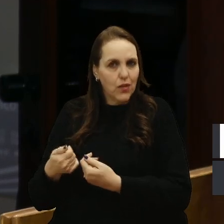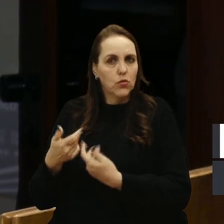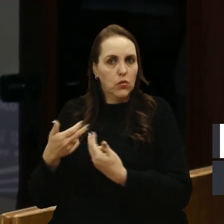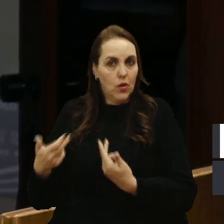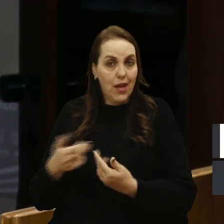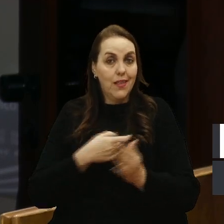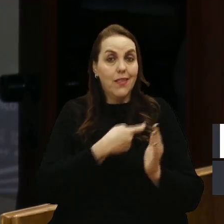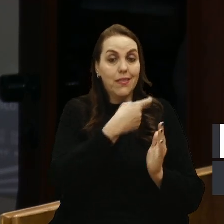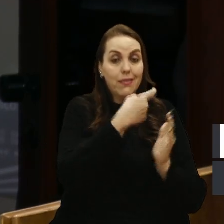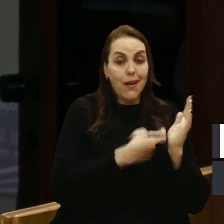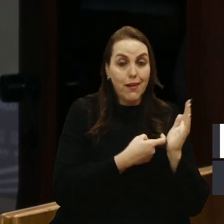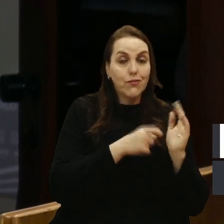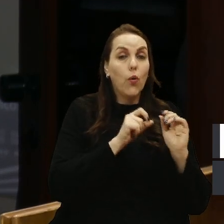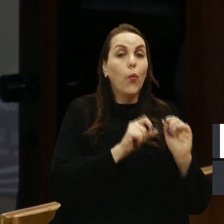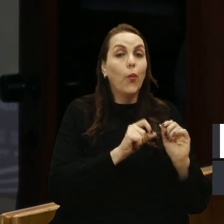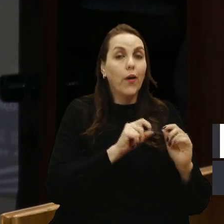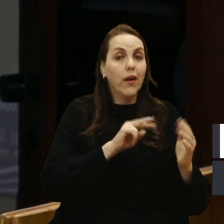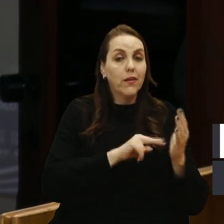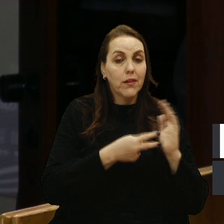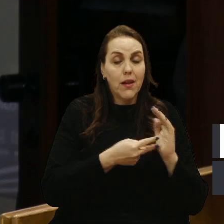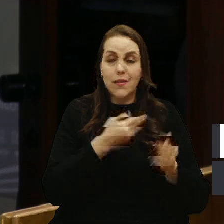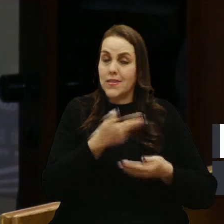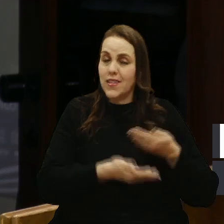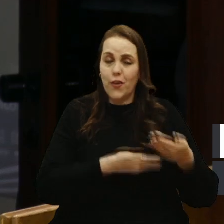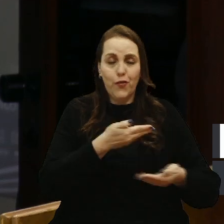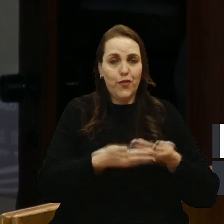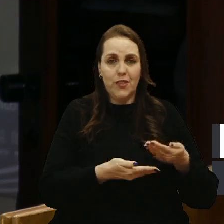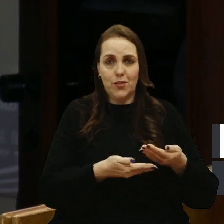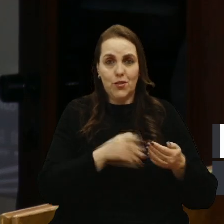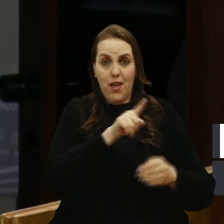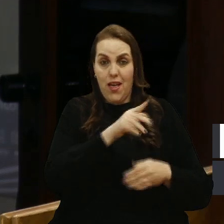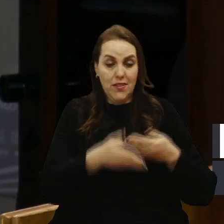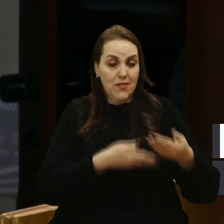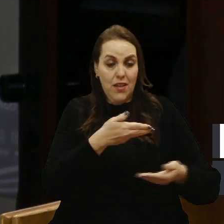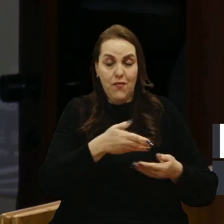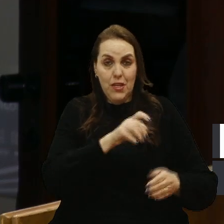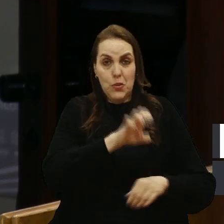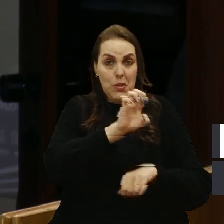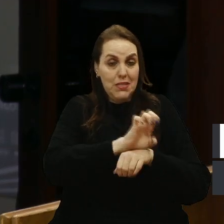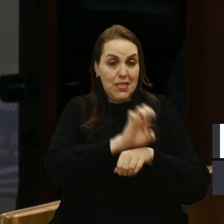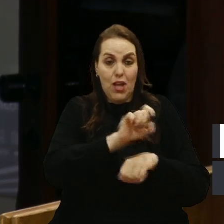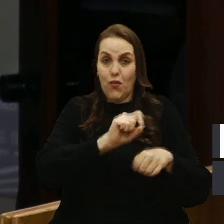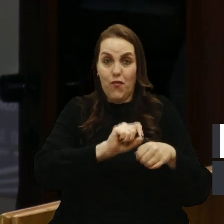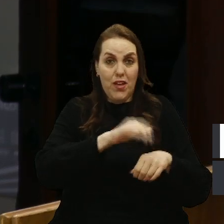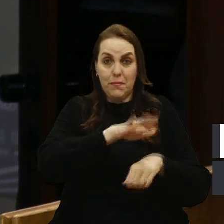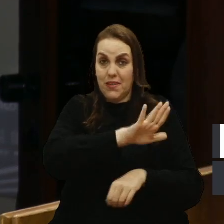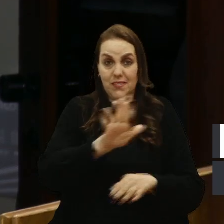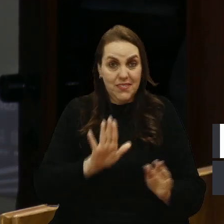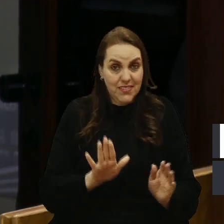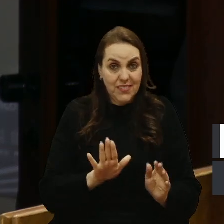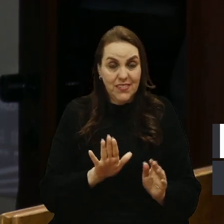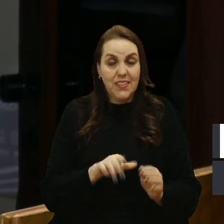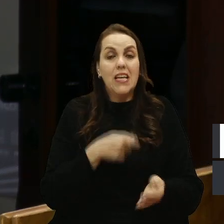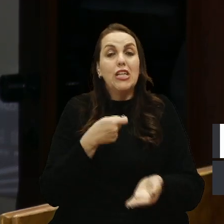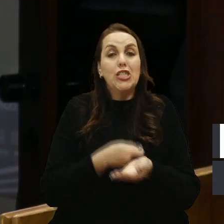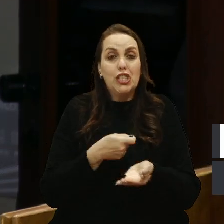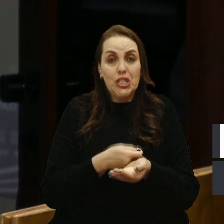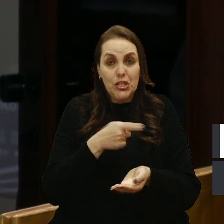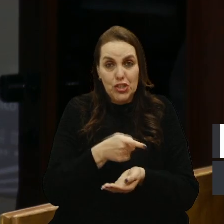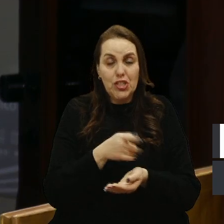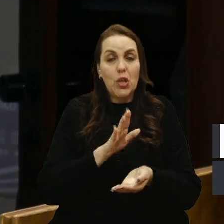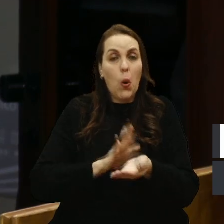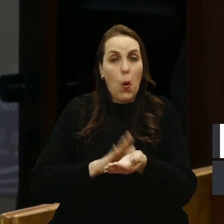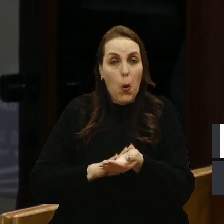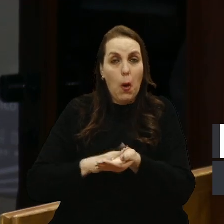a taxa diz respeito ao serviço. A prestação de um serviço que o Estado não faz mais e insiste em cobrar do